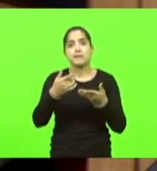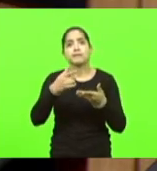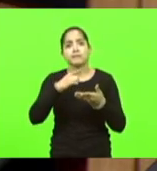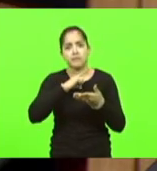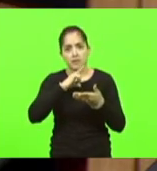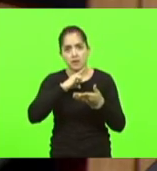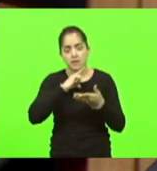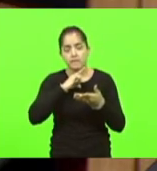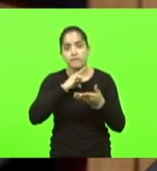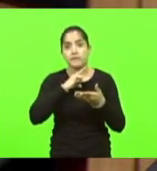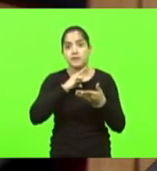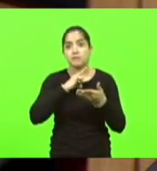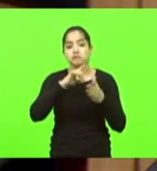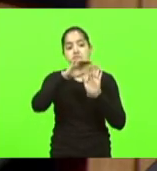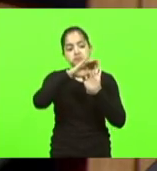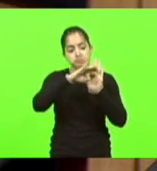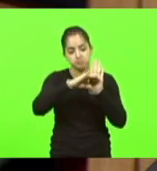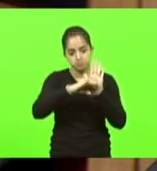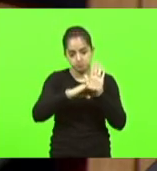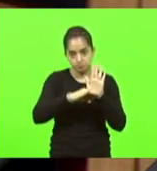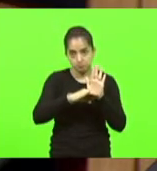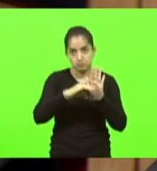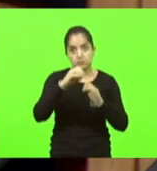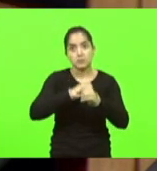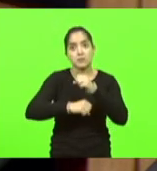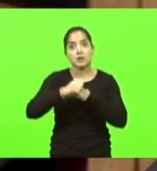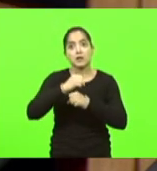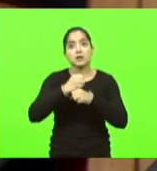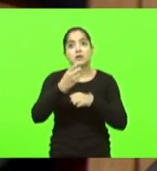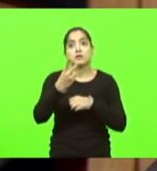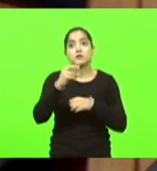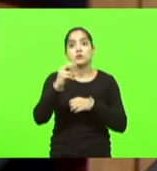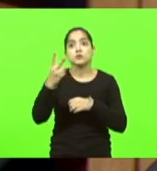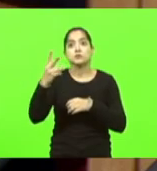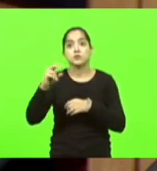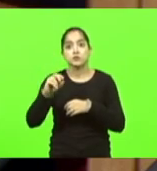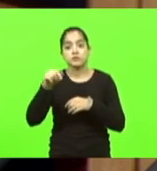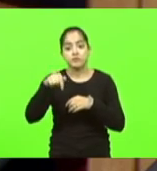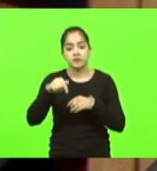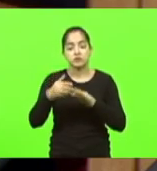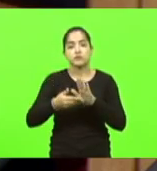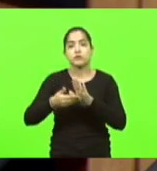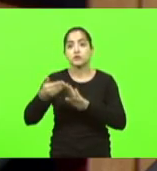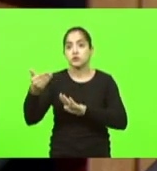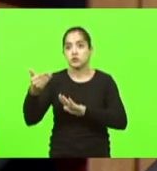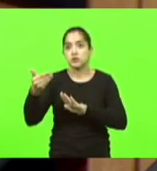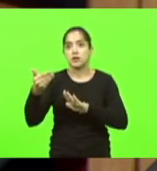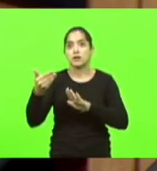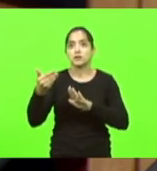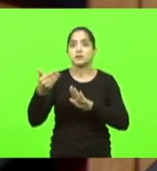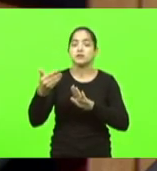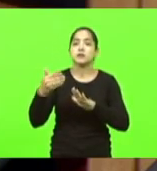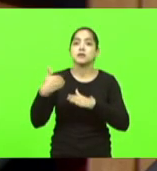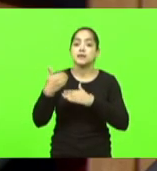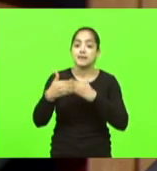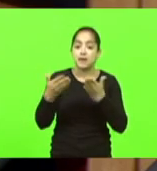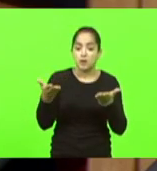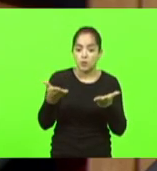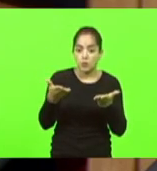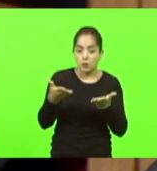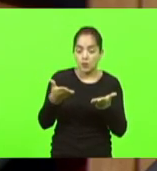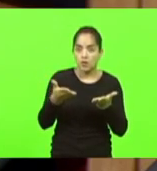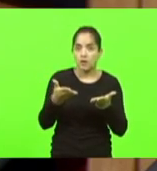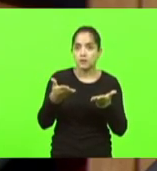essa matéria Porto em 2020 nesta casa foi retirada por um tempo e agora quando